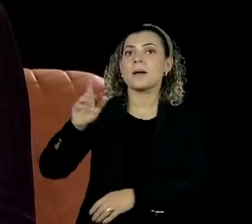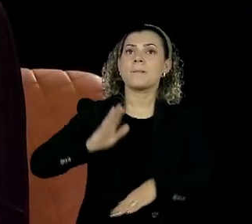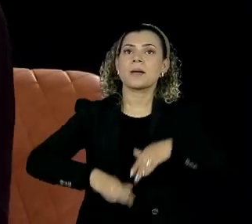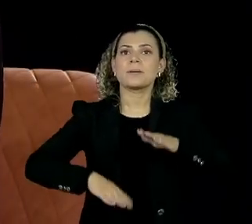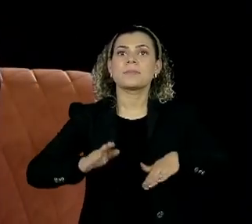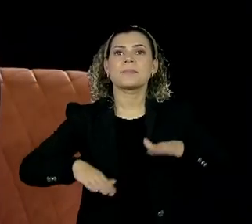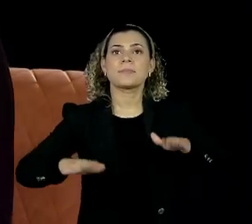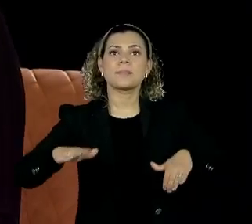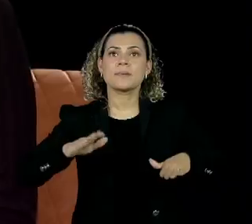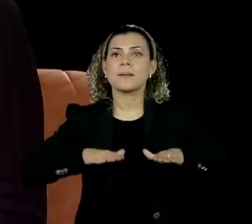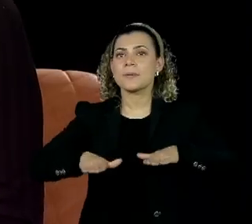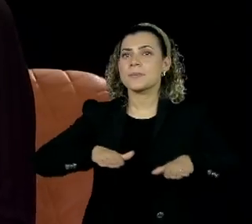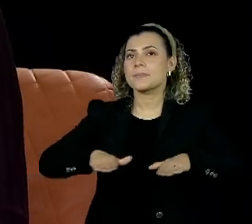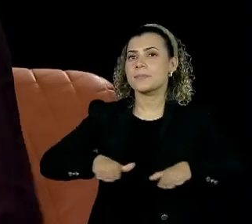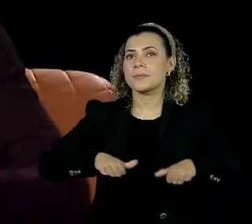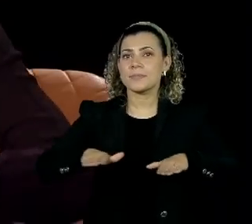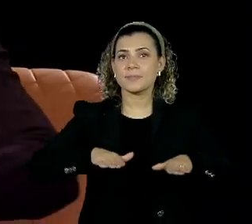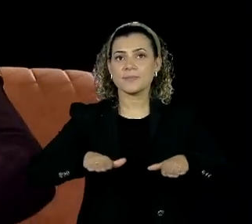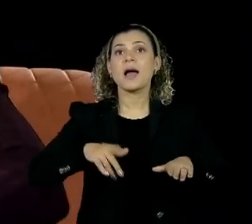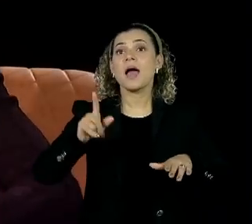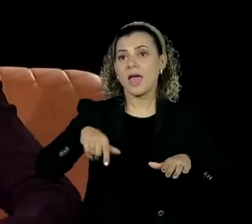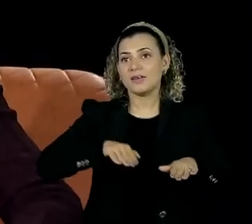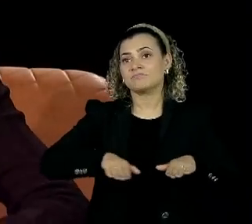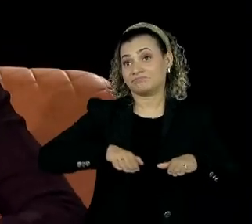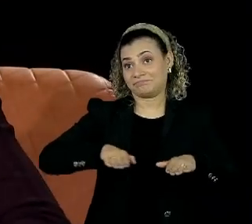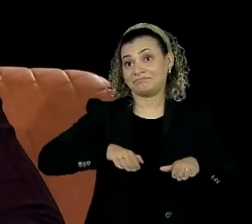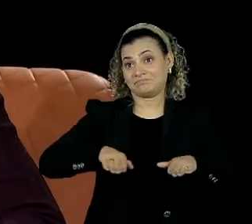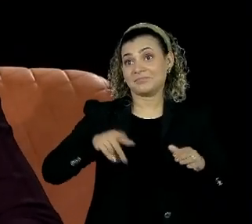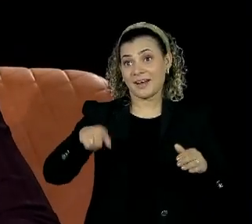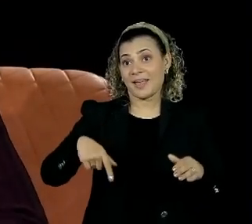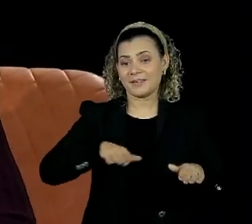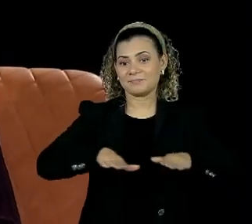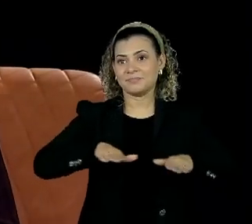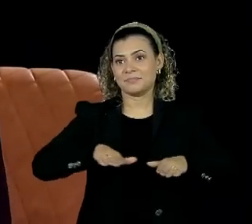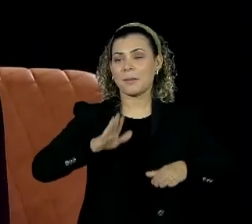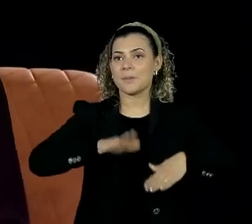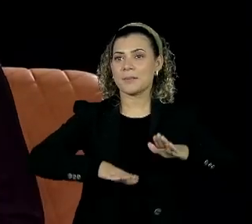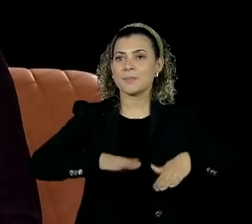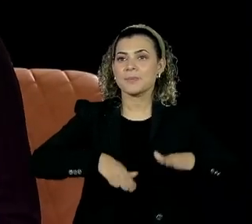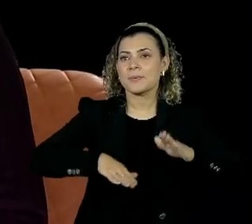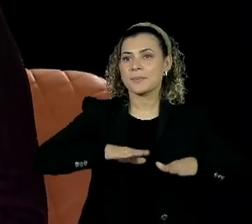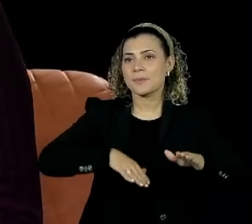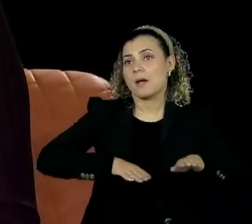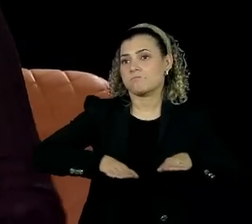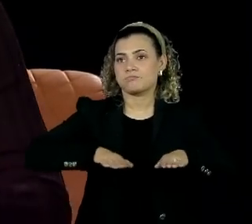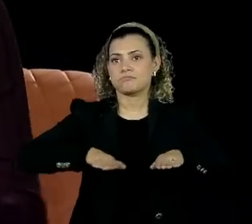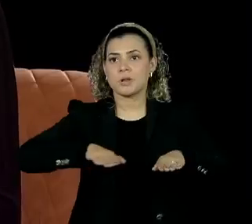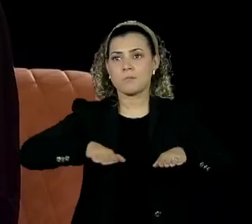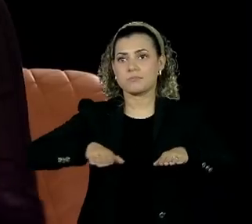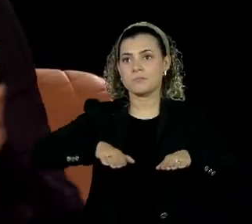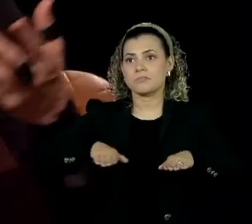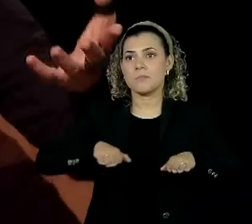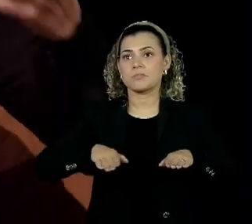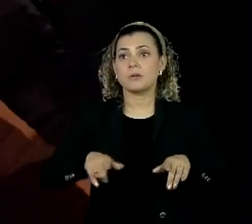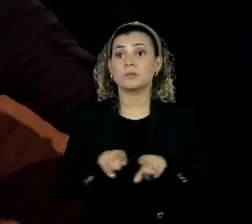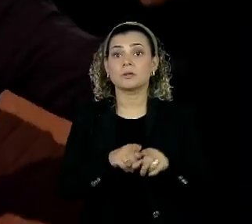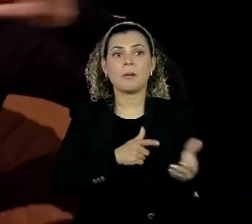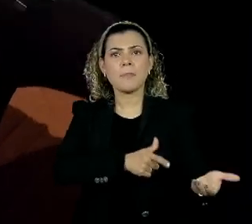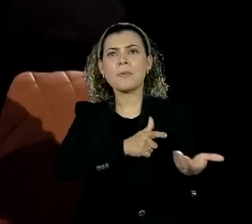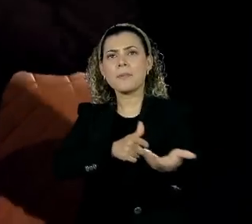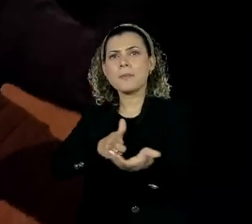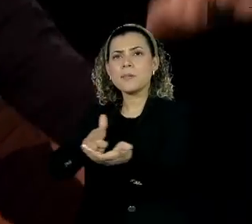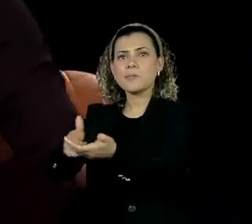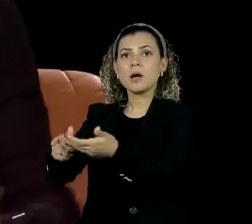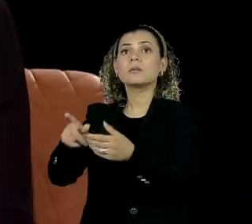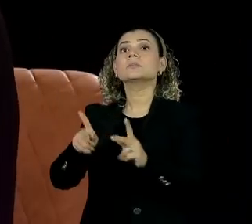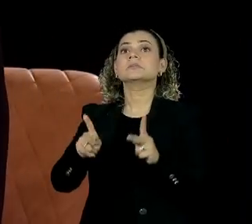batucada digital, que a batucada digital era o DJ ali, né, digitalmente fazendo música, e a subuse metralhando o funk aí